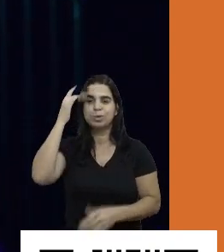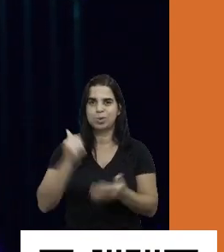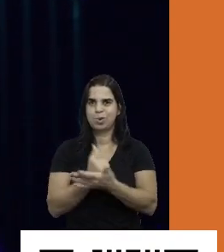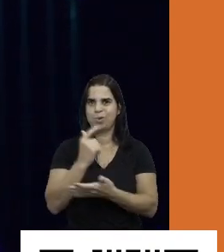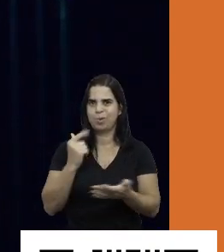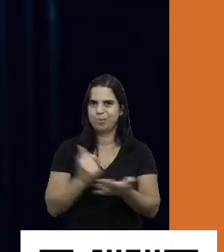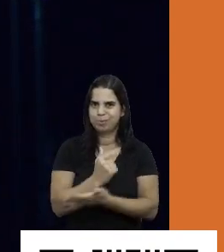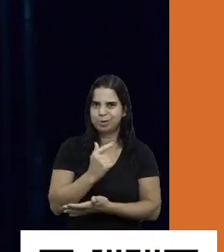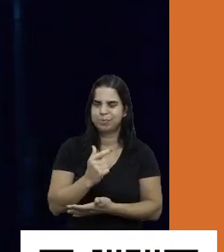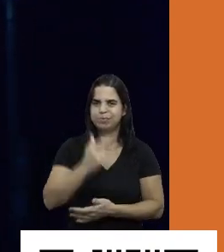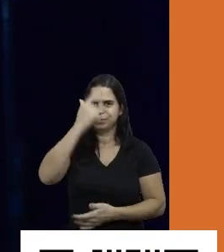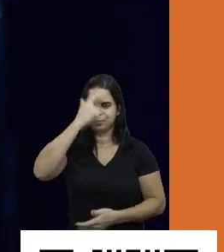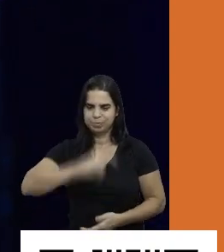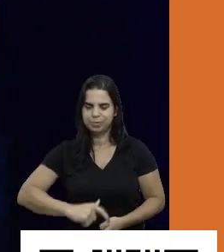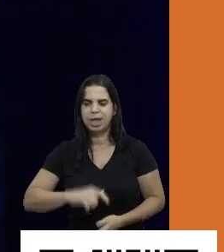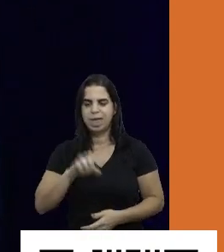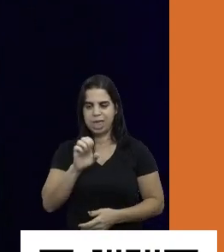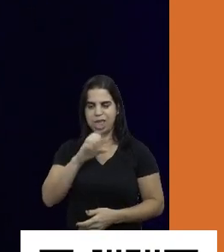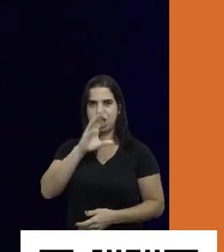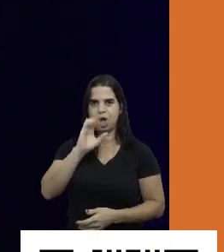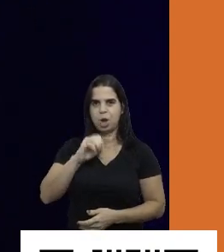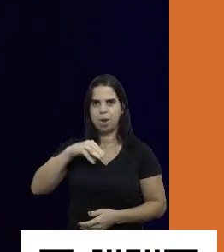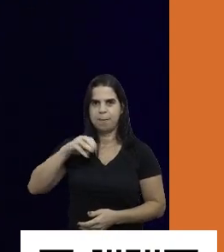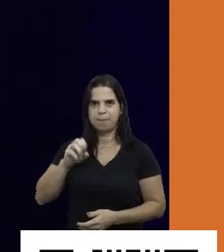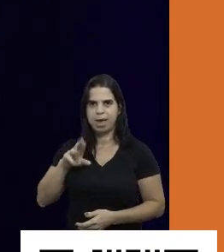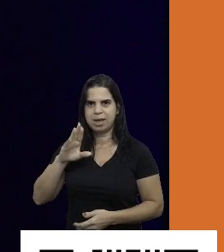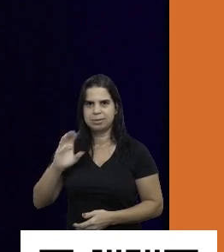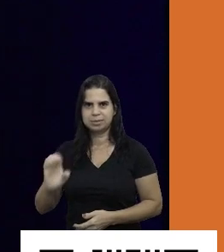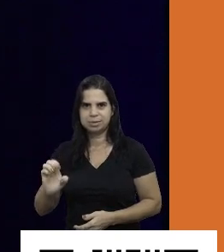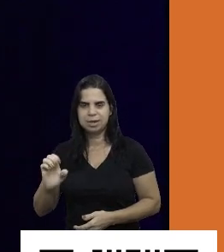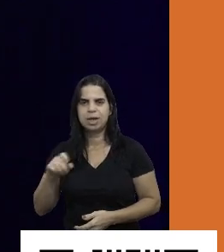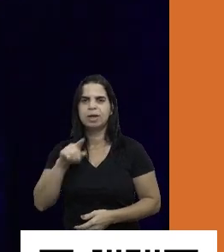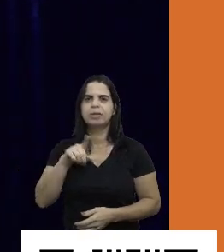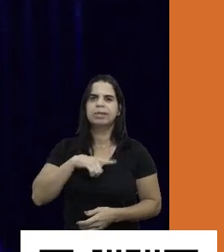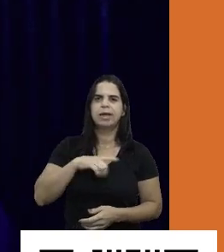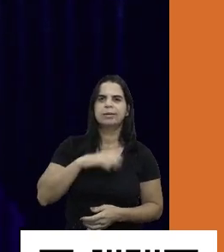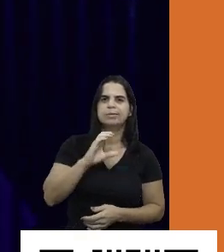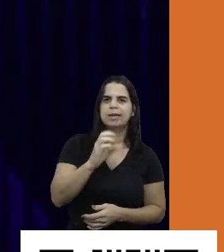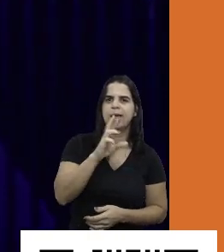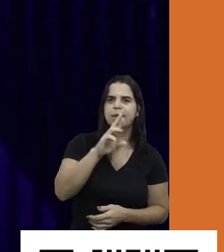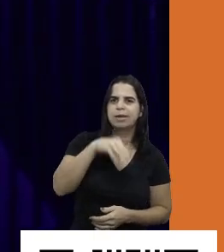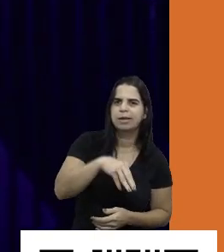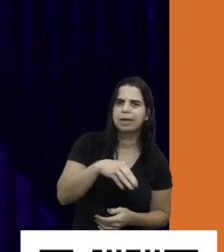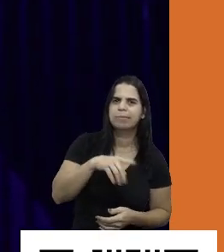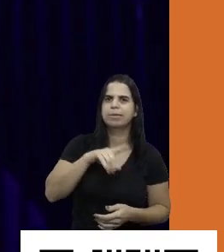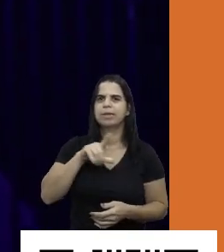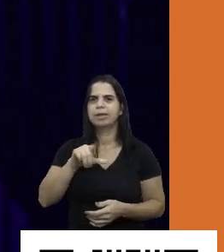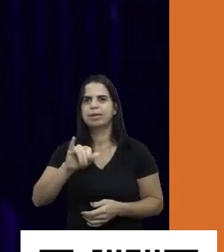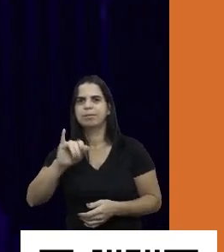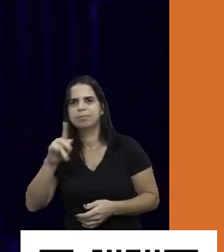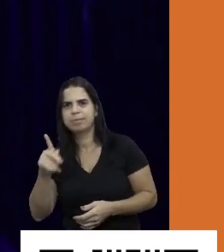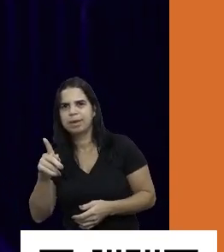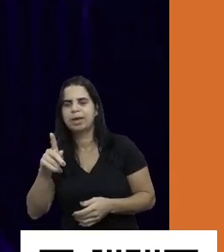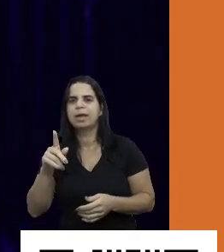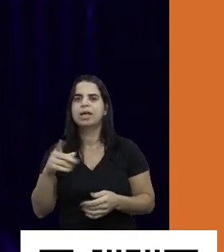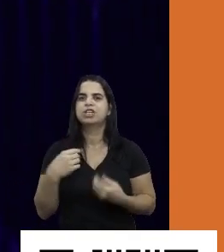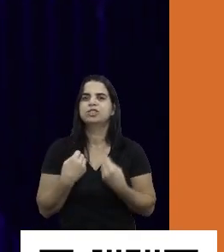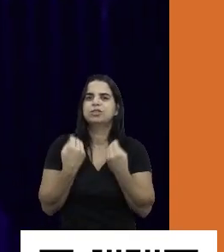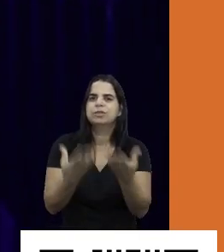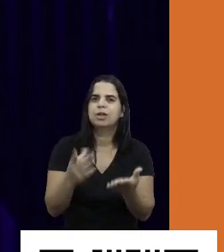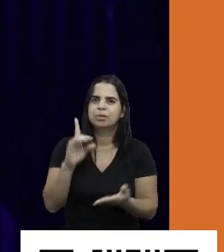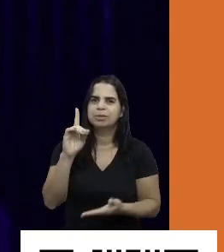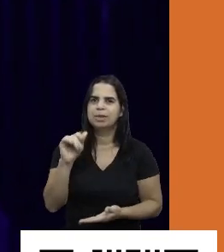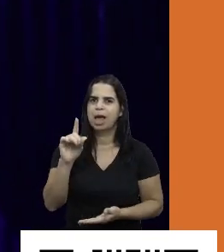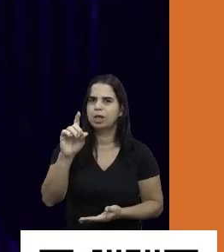esse comportamento dentro do seu e-commerce tem uma estrutura mais parruda de um CRM de um RP por trás te dando esse dado com muita